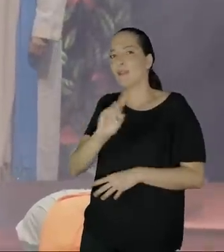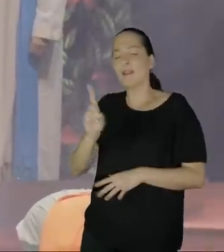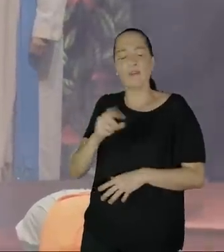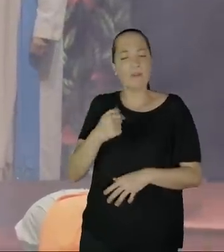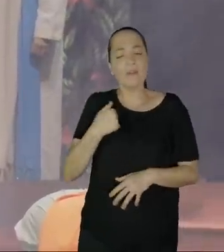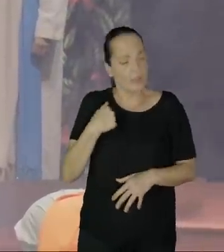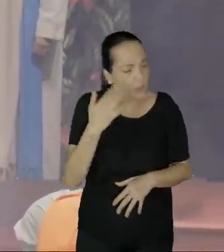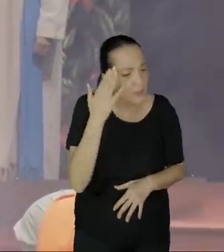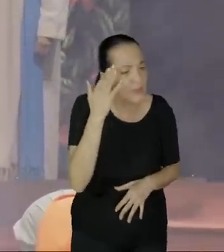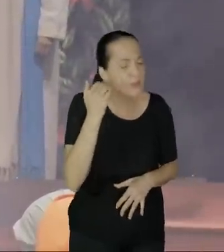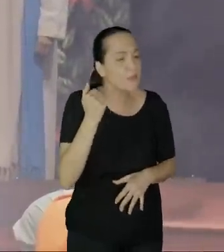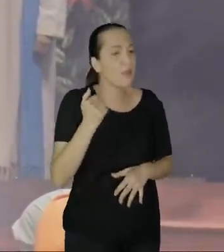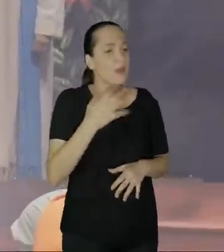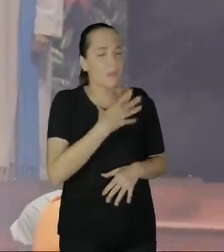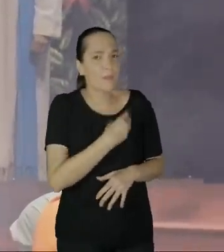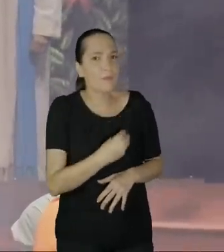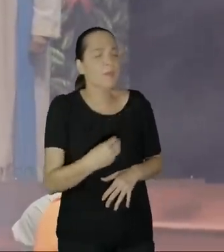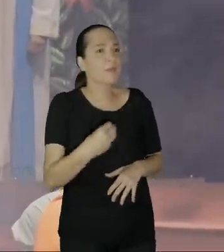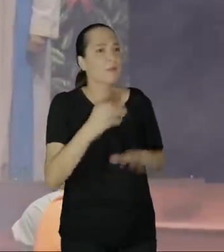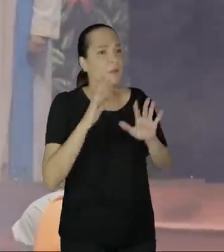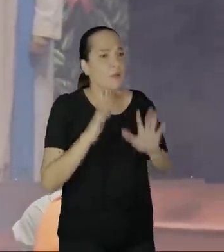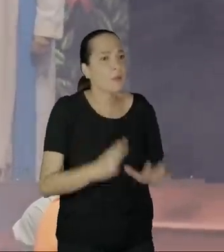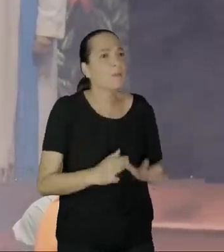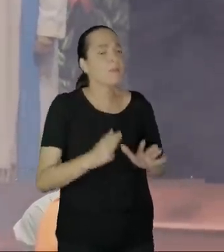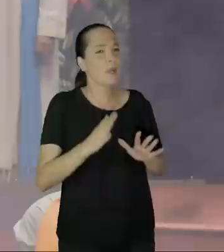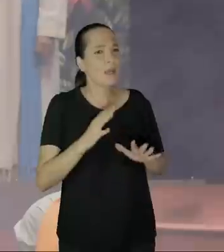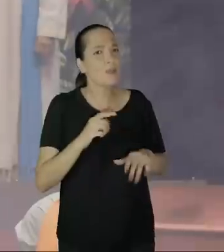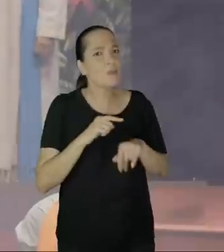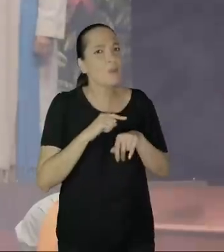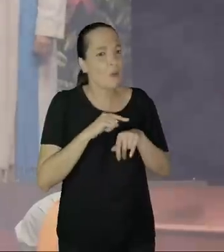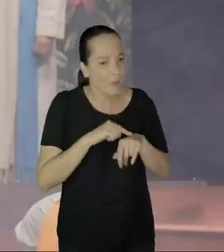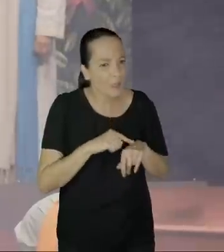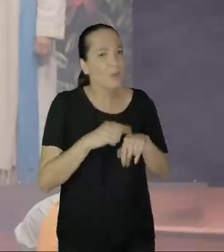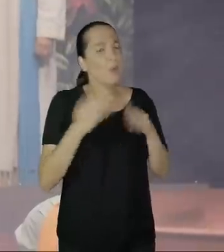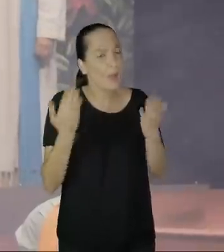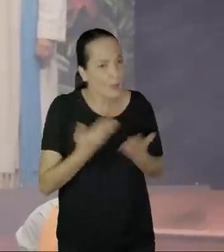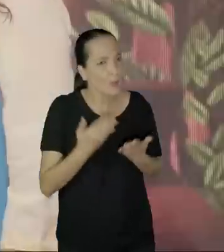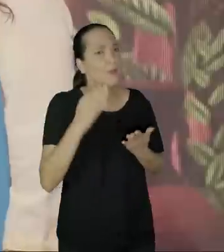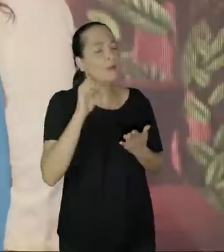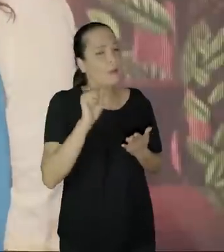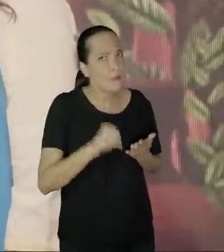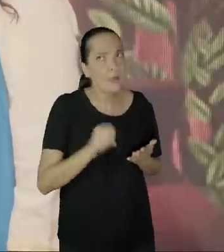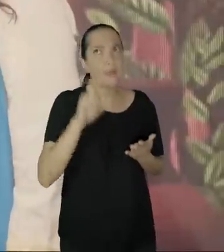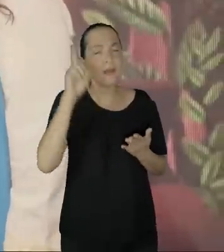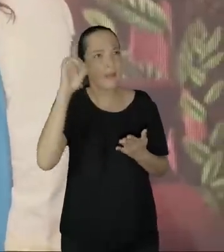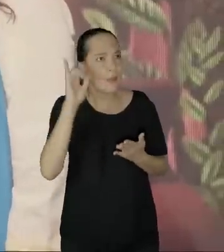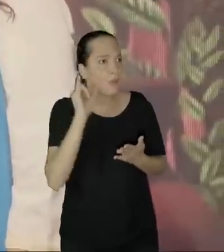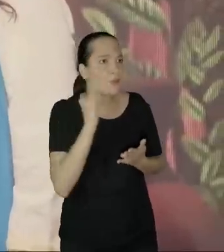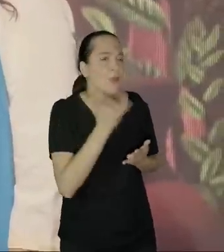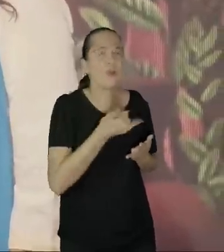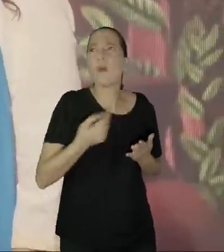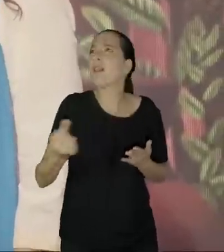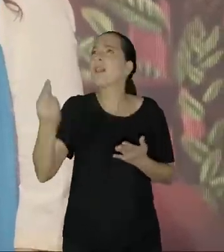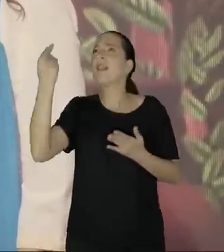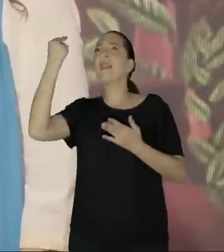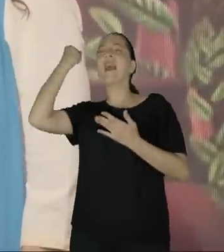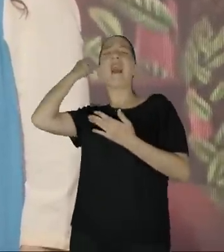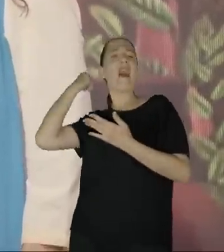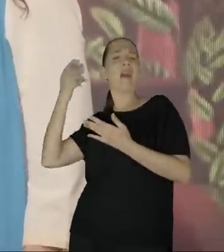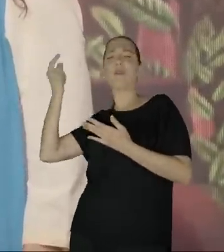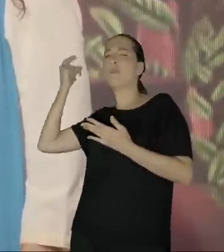filho. Mas chegou a hora. Chegou a hora anunciada desde os tempos